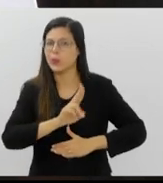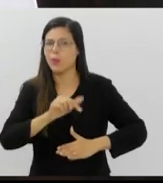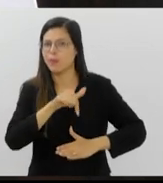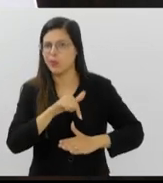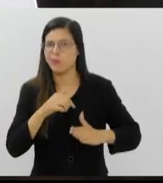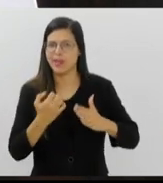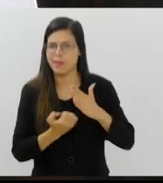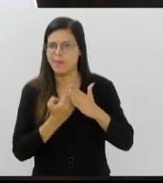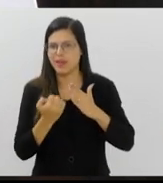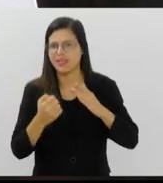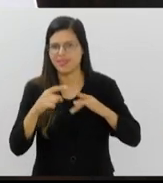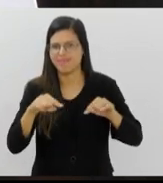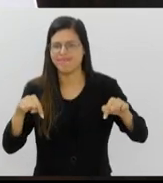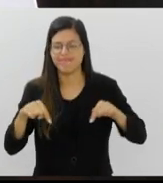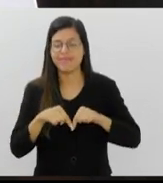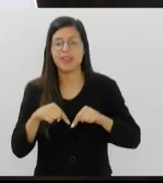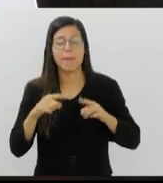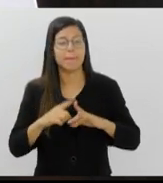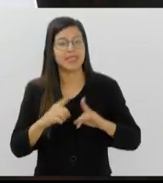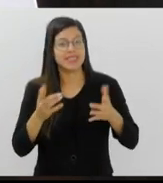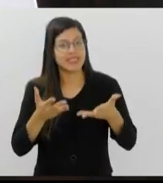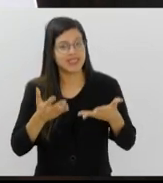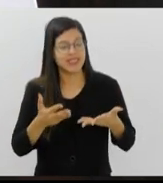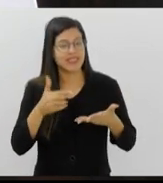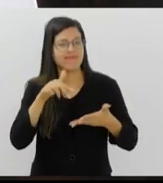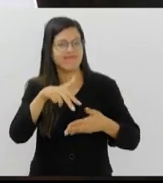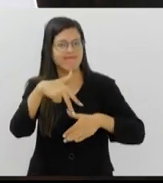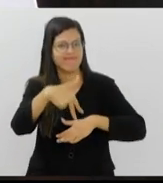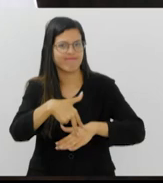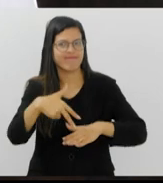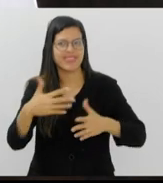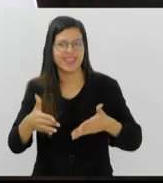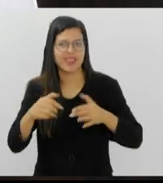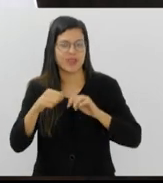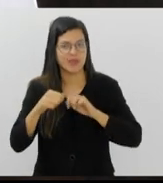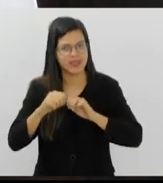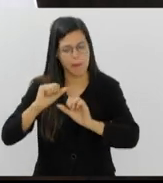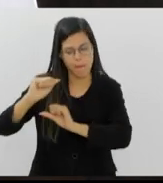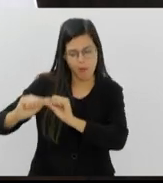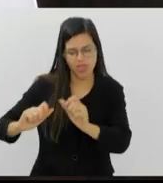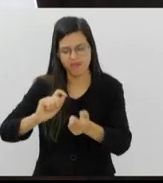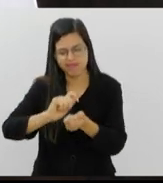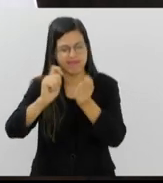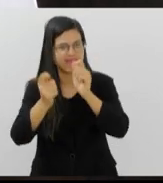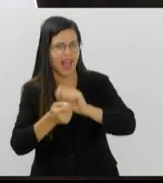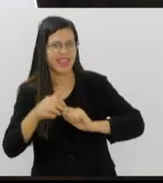ela está aqui querendo ainda fazer uma mudança significativa na nossa